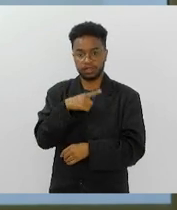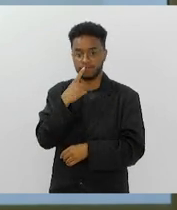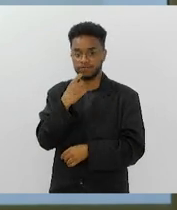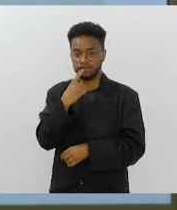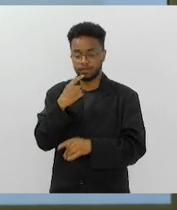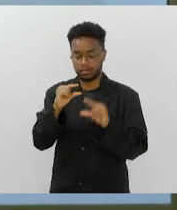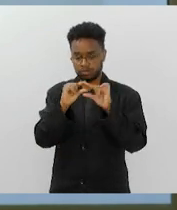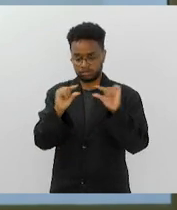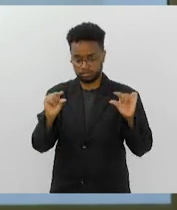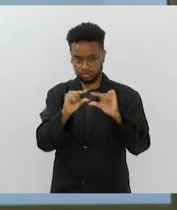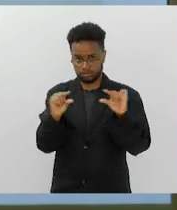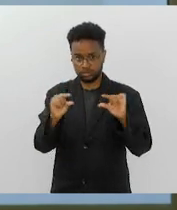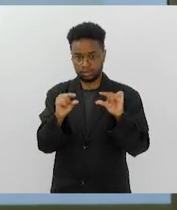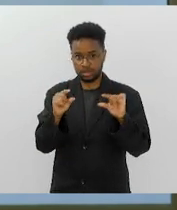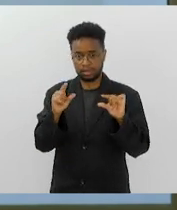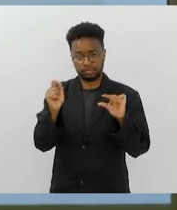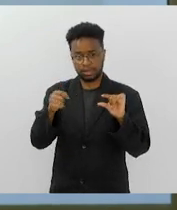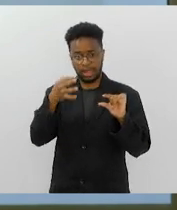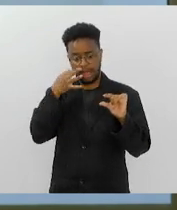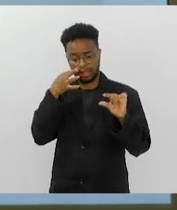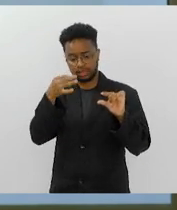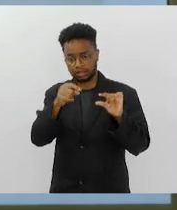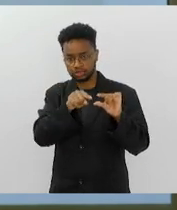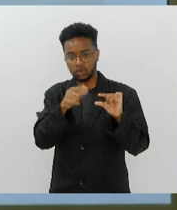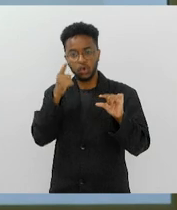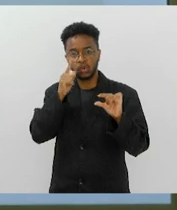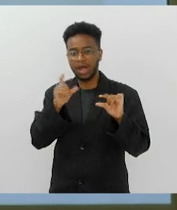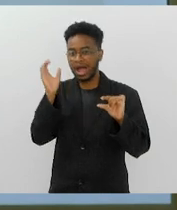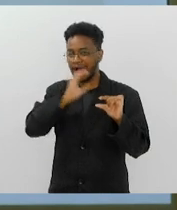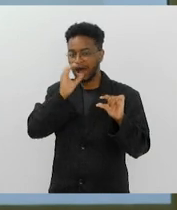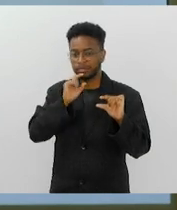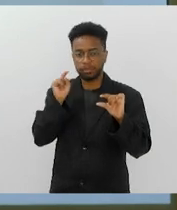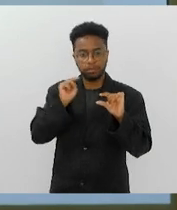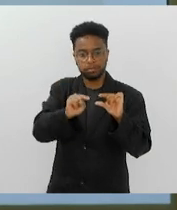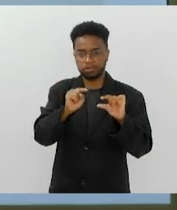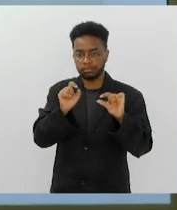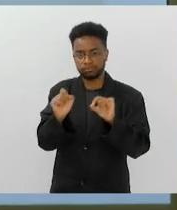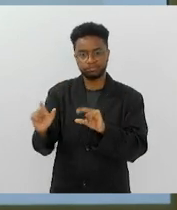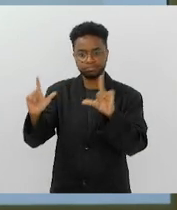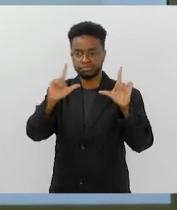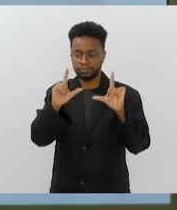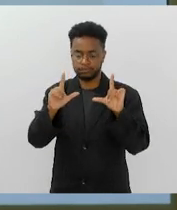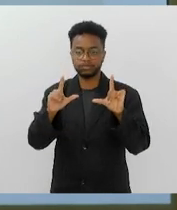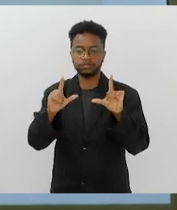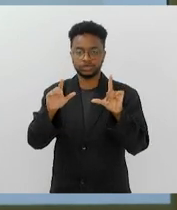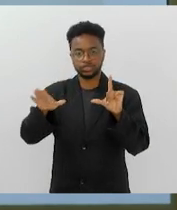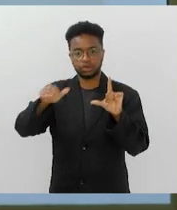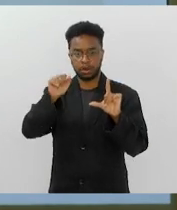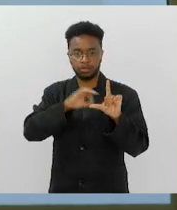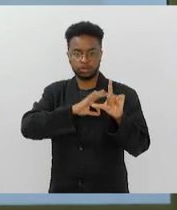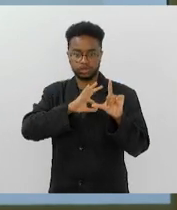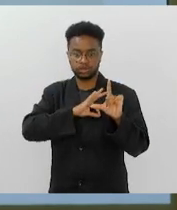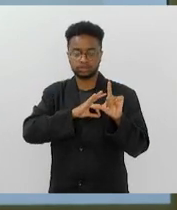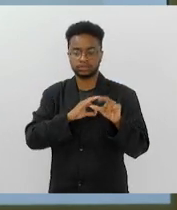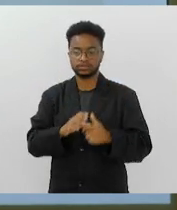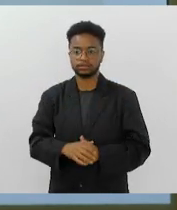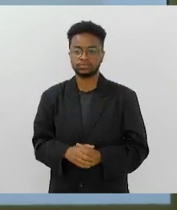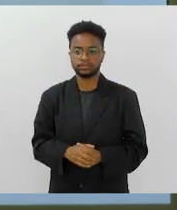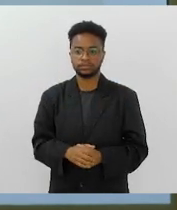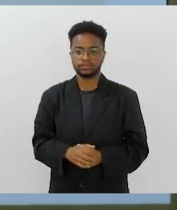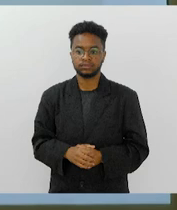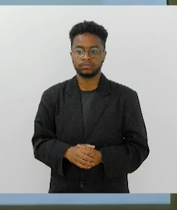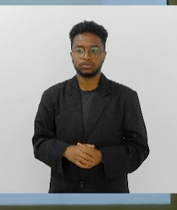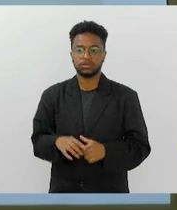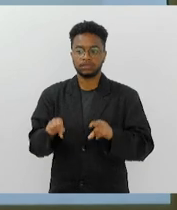bem chamativo para que, né, ele consiga acionar de forma bem rápida, já aparece na tela inicial. E aqui é o nosso